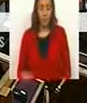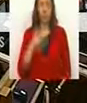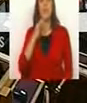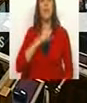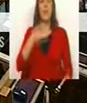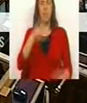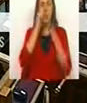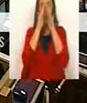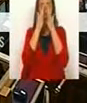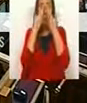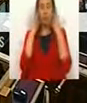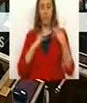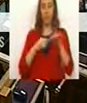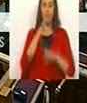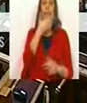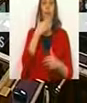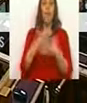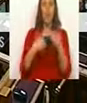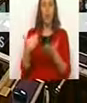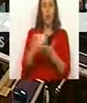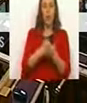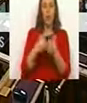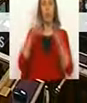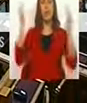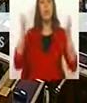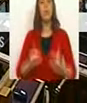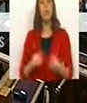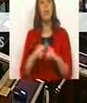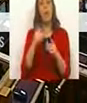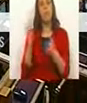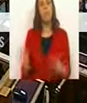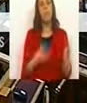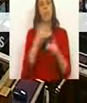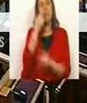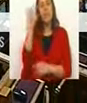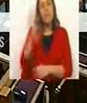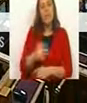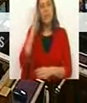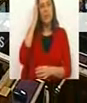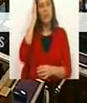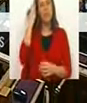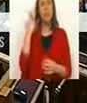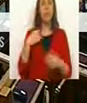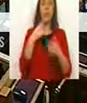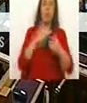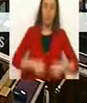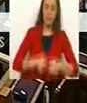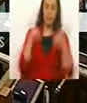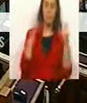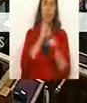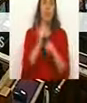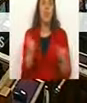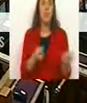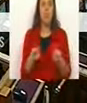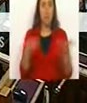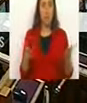Senhoras e senhores deputados, o uso eficiente de recursos, a redução da produção de resíduos, as melhorias da sua